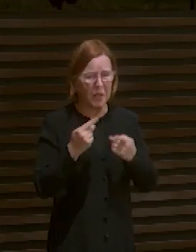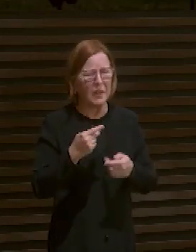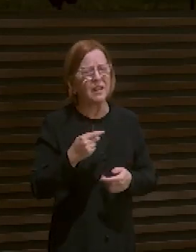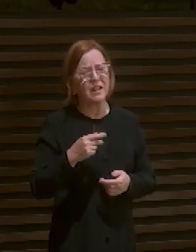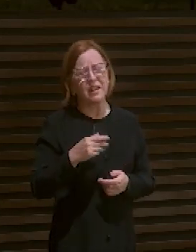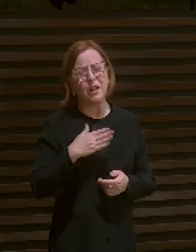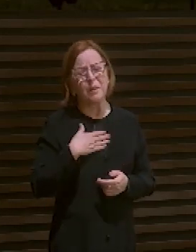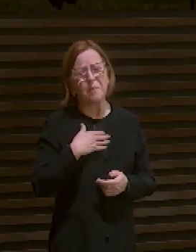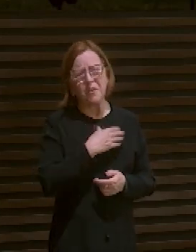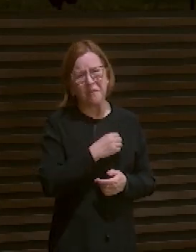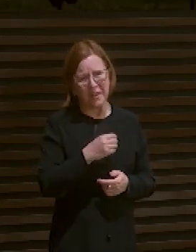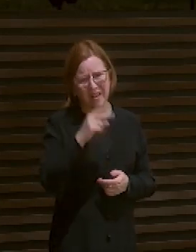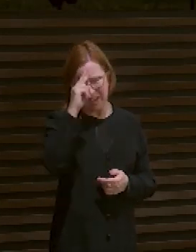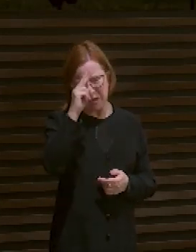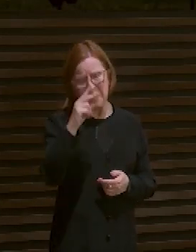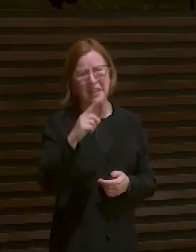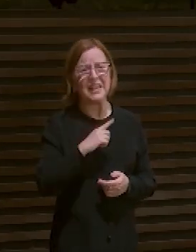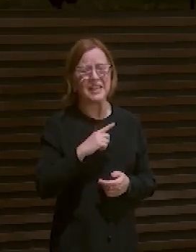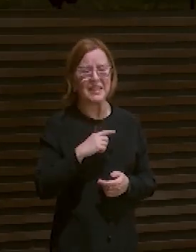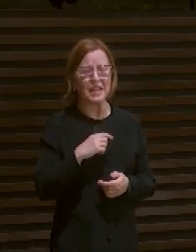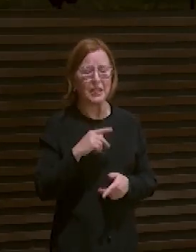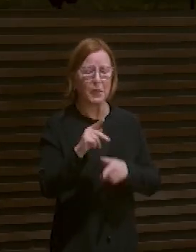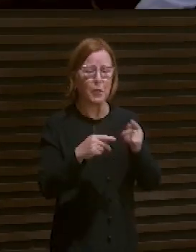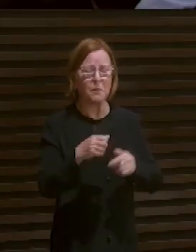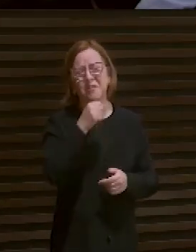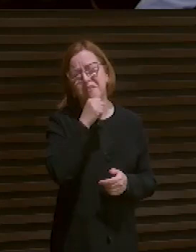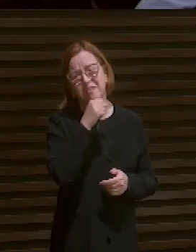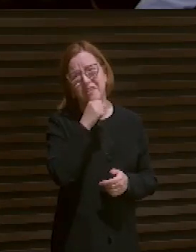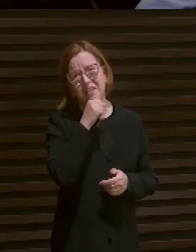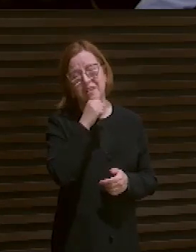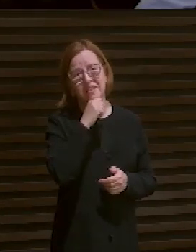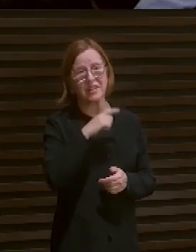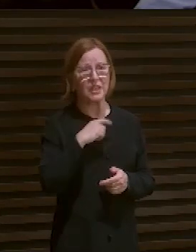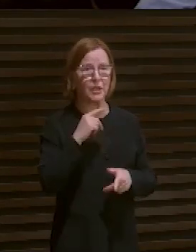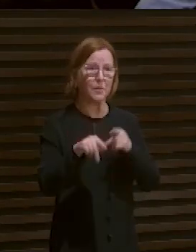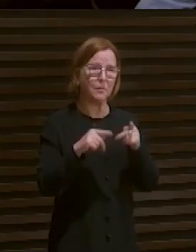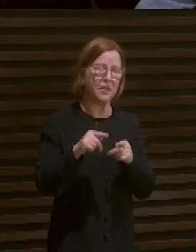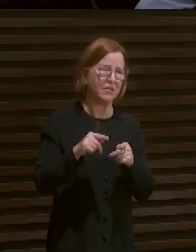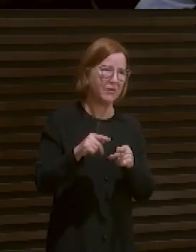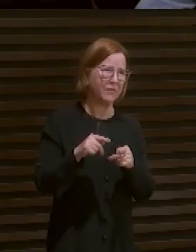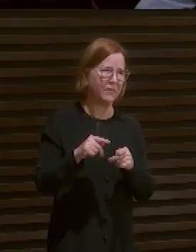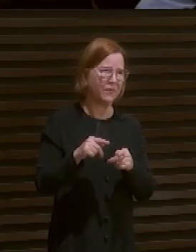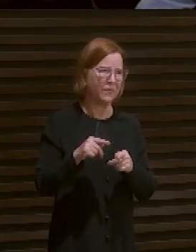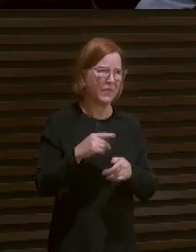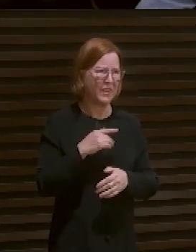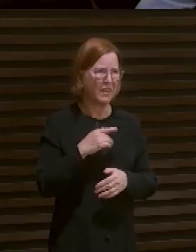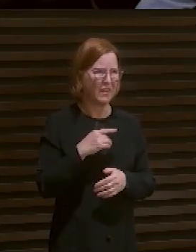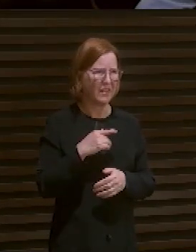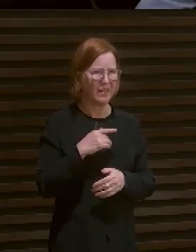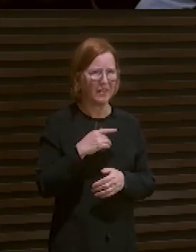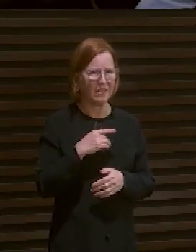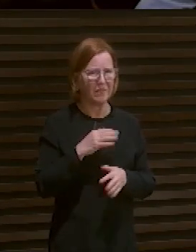pessoas idosas, nós temos pessoas que são mais sensíveis, você dá uma